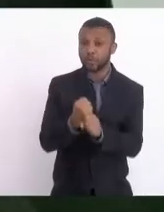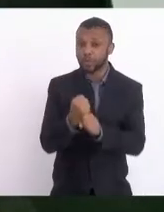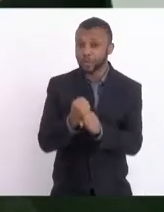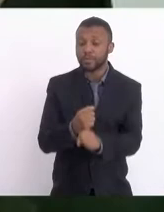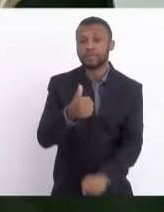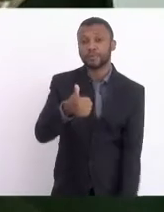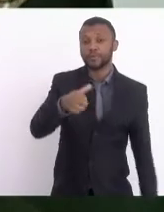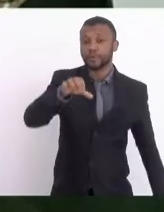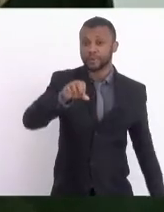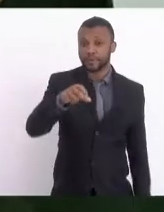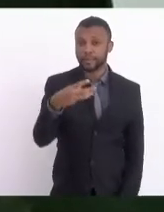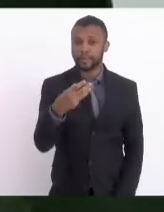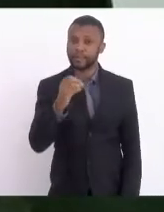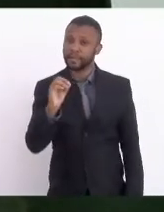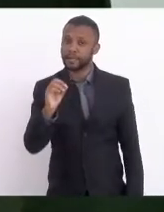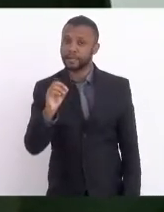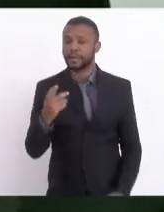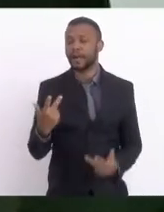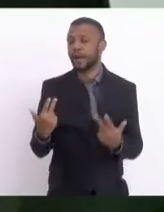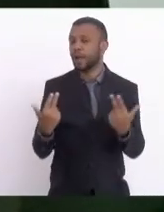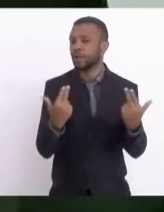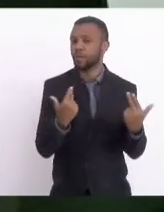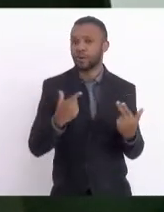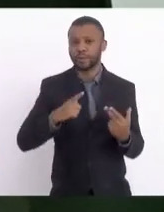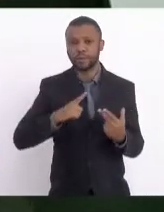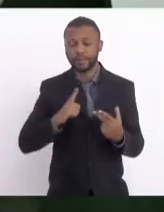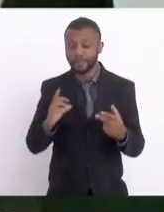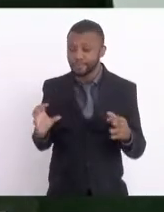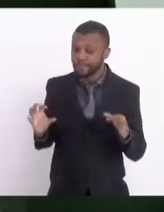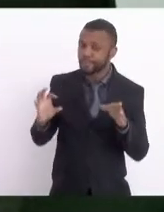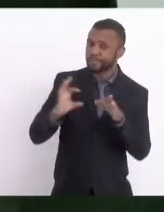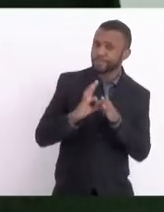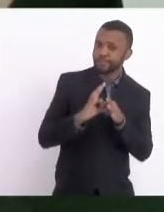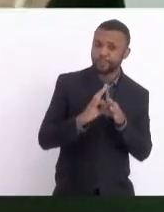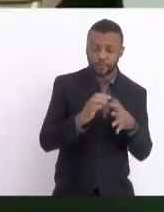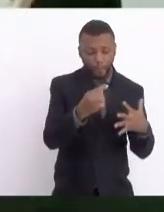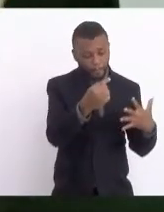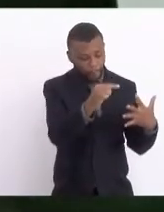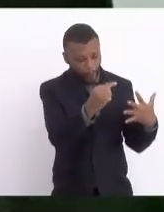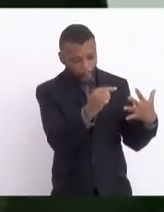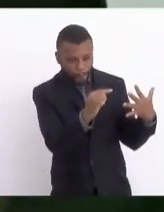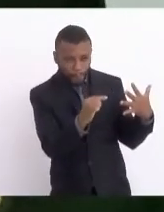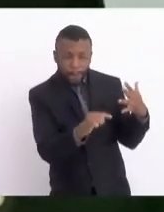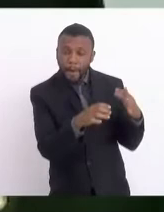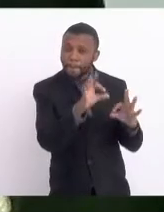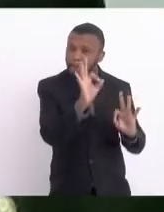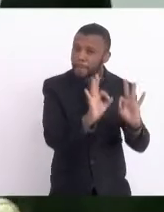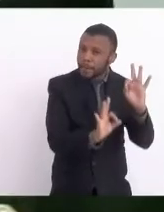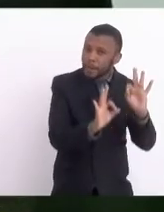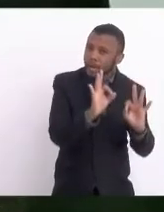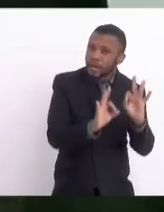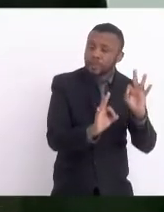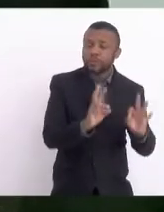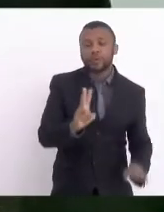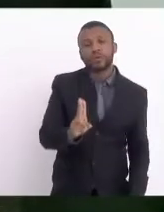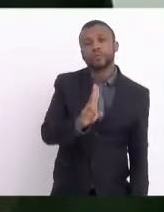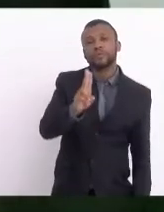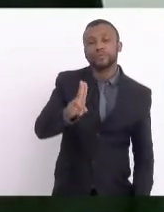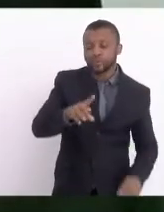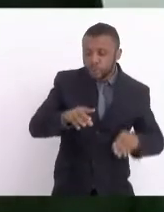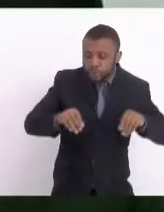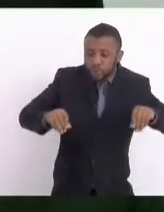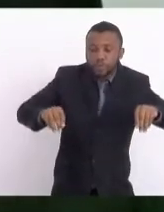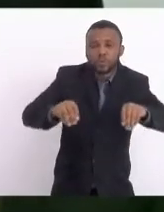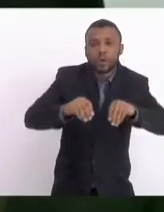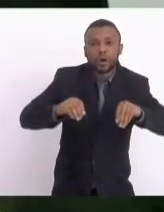como também fez parte de todos os outros planos de uso do solo, que a gente